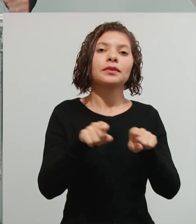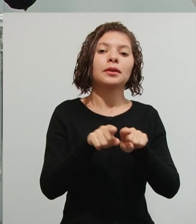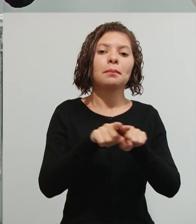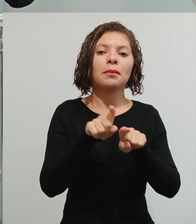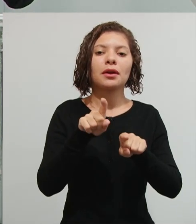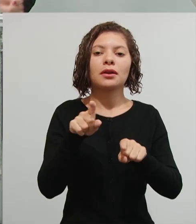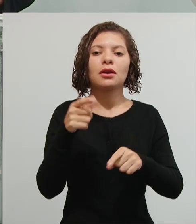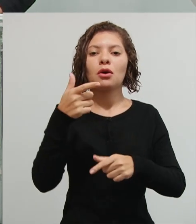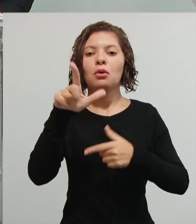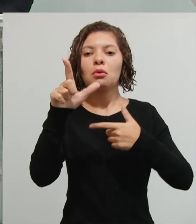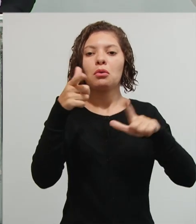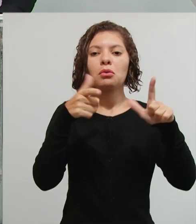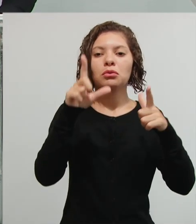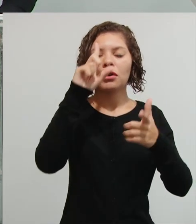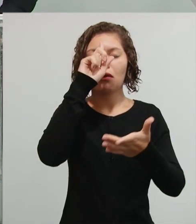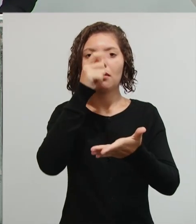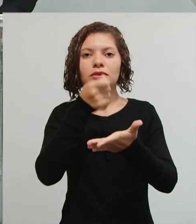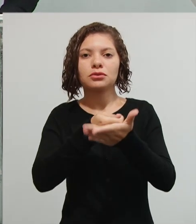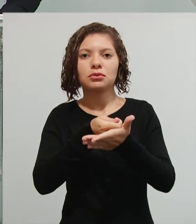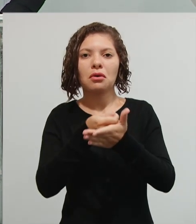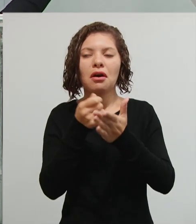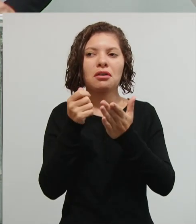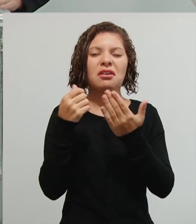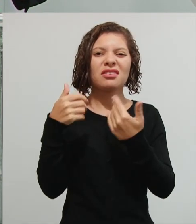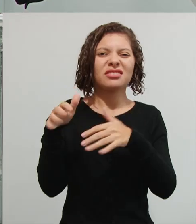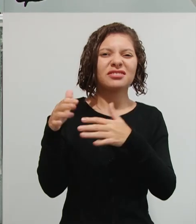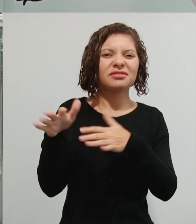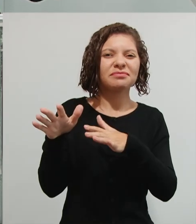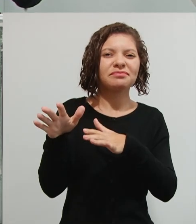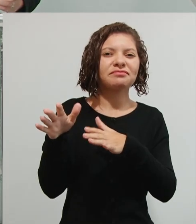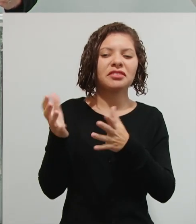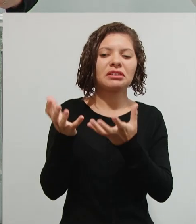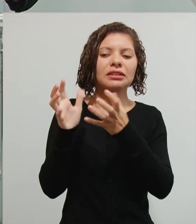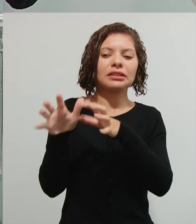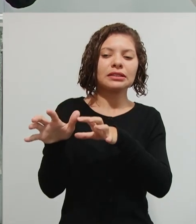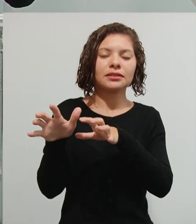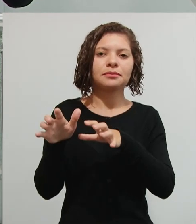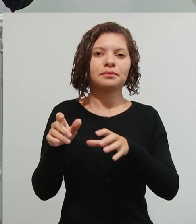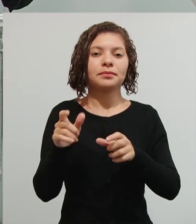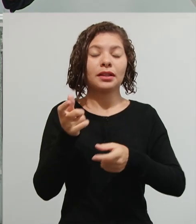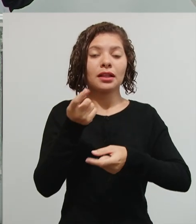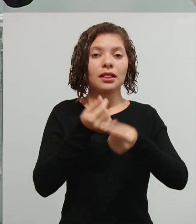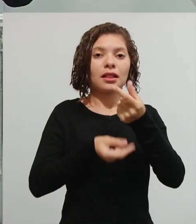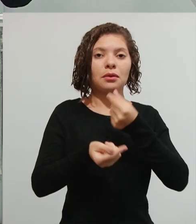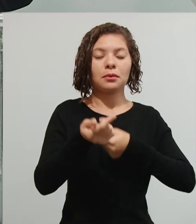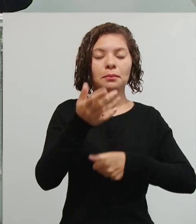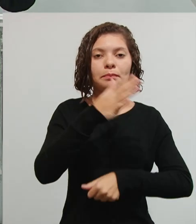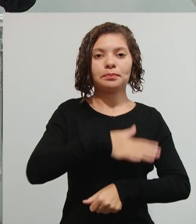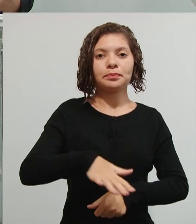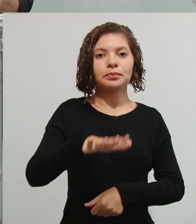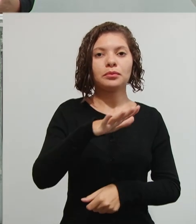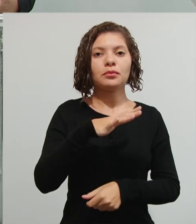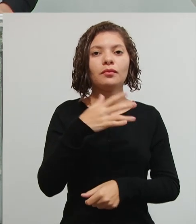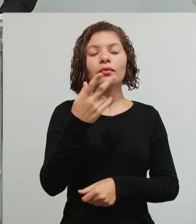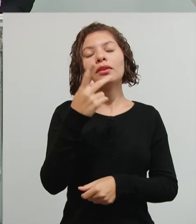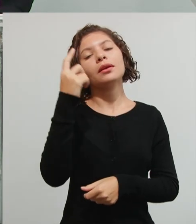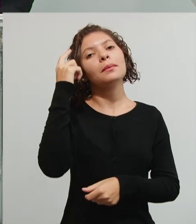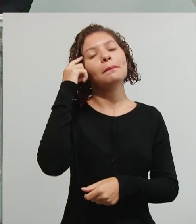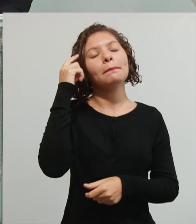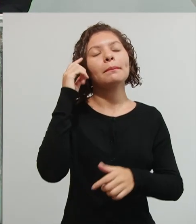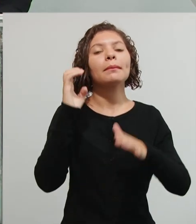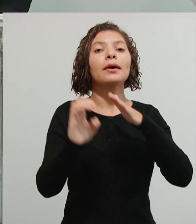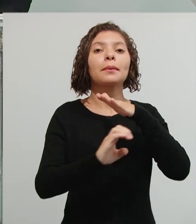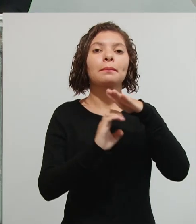pensar, está muito ligada aos trade-offs. Na economia, a gente pensa isso assim para as empresas e para as pessoas.